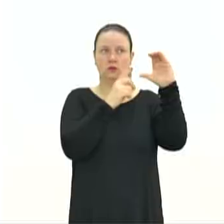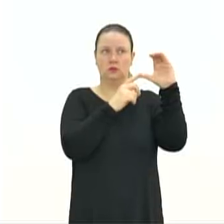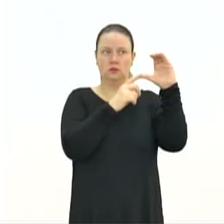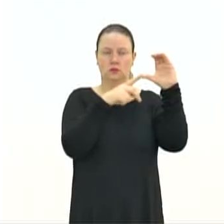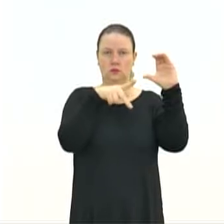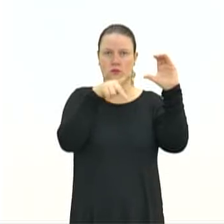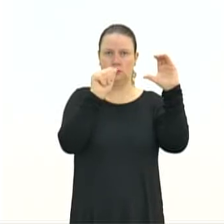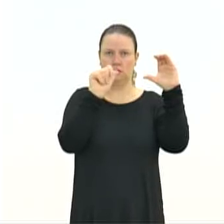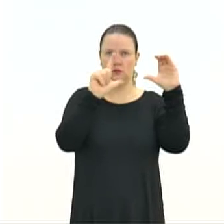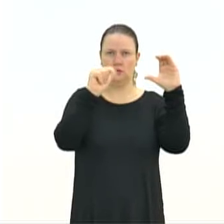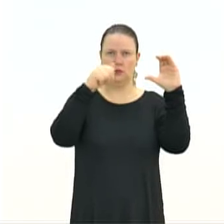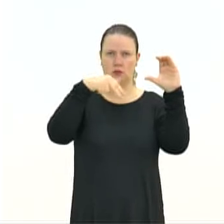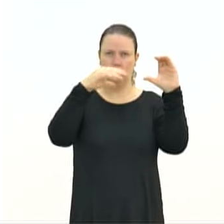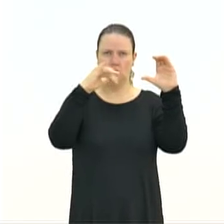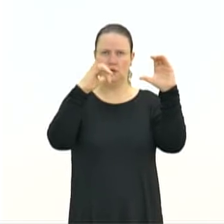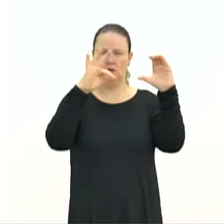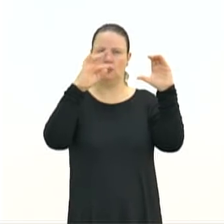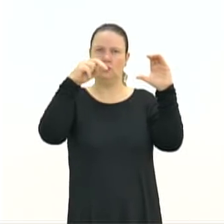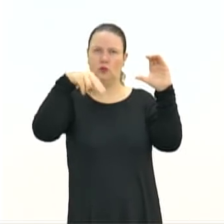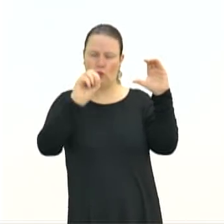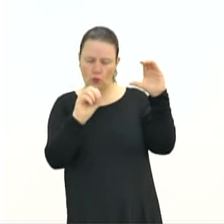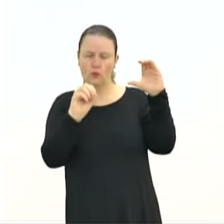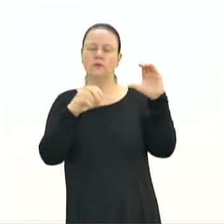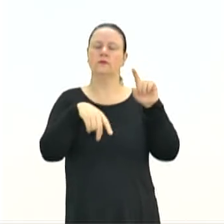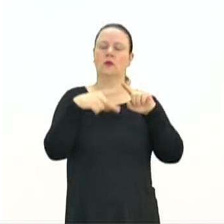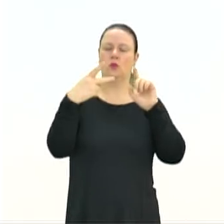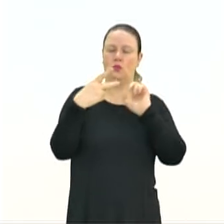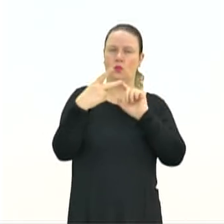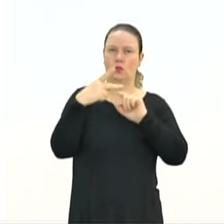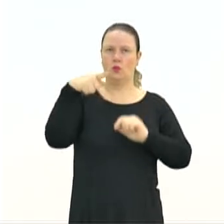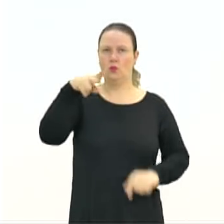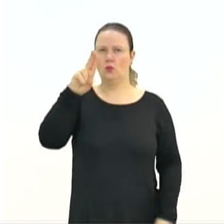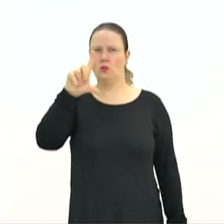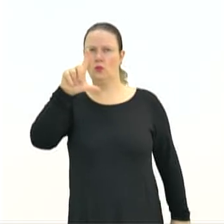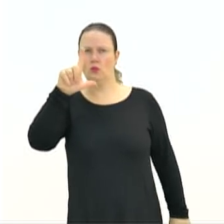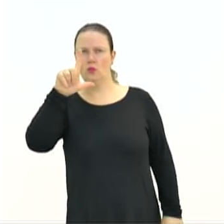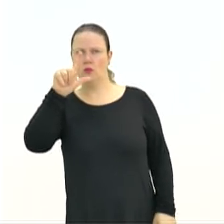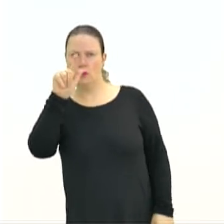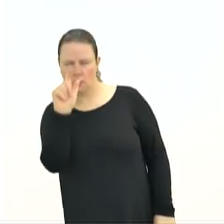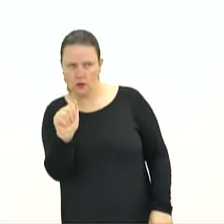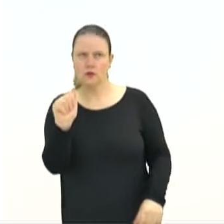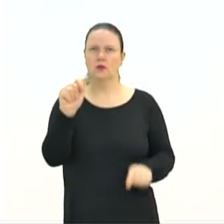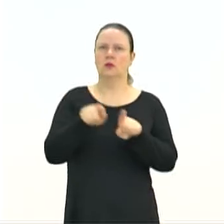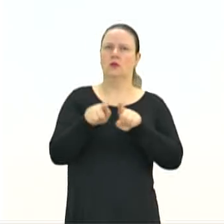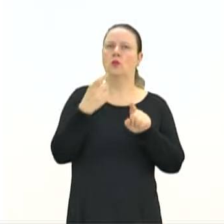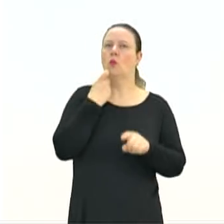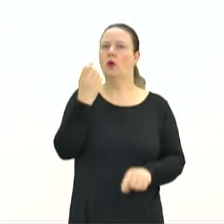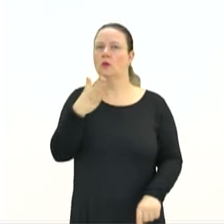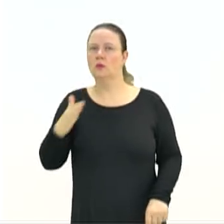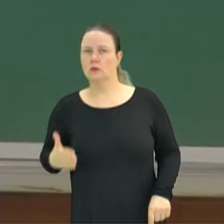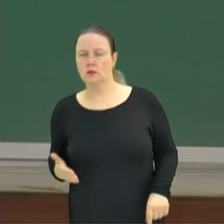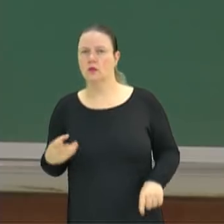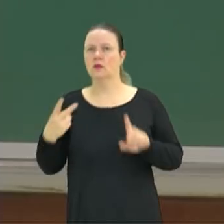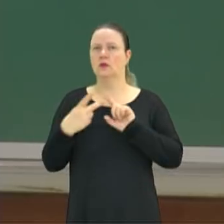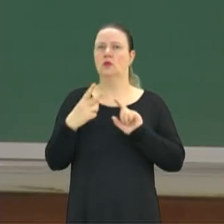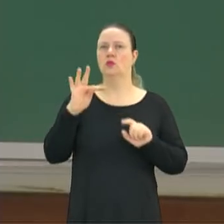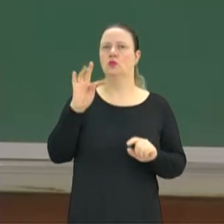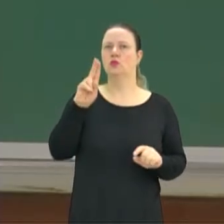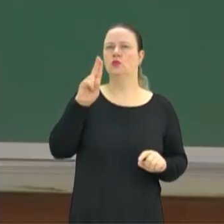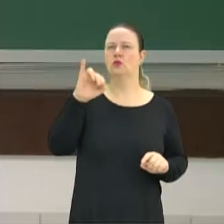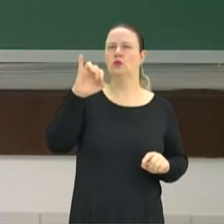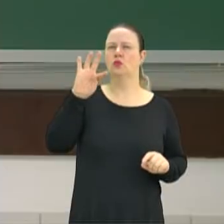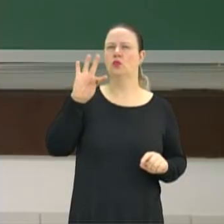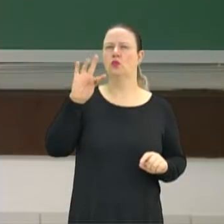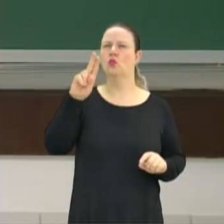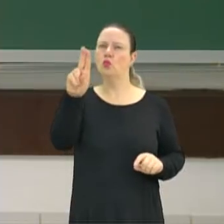com 2,1, a pulga d'água 4,3, o lambari 6,1, piranha 10,4 e o tuiuiu